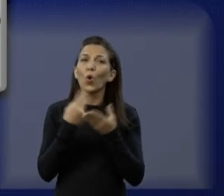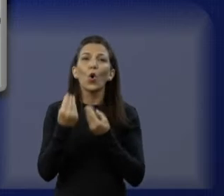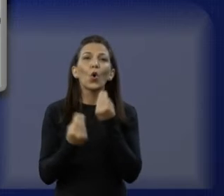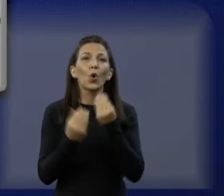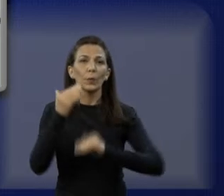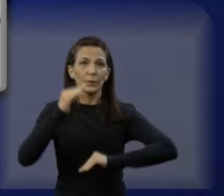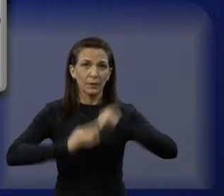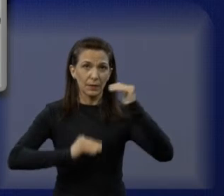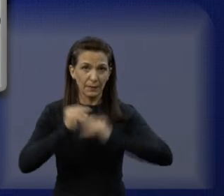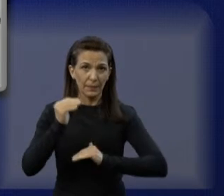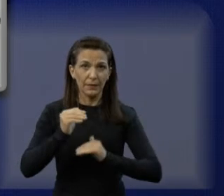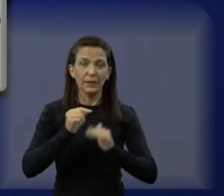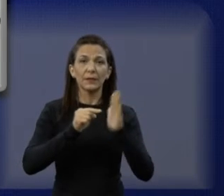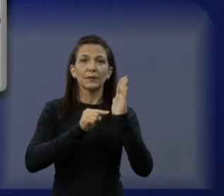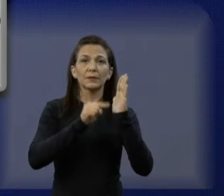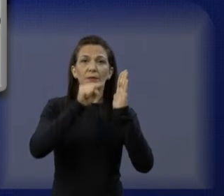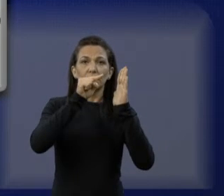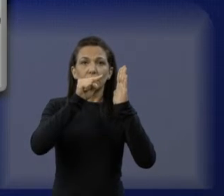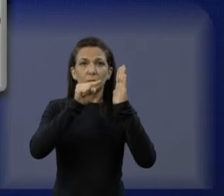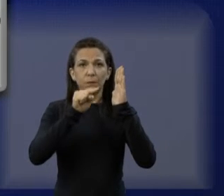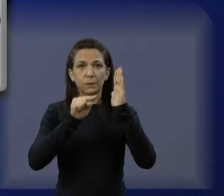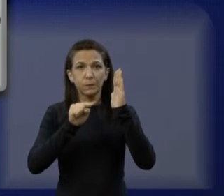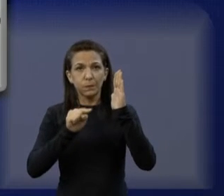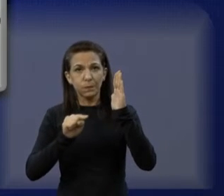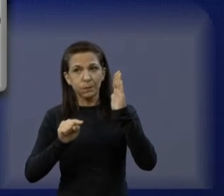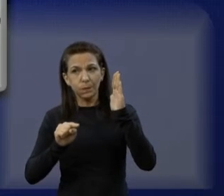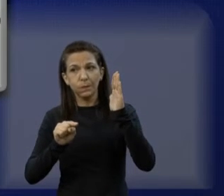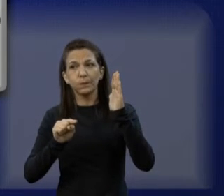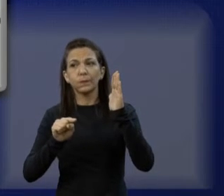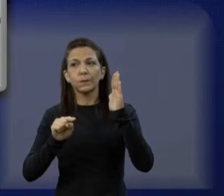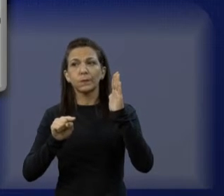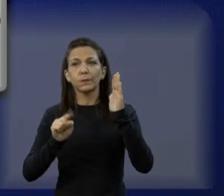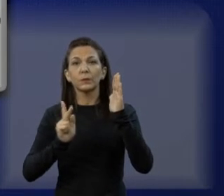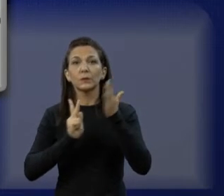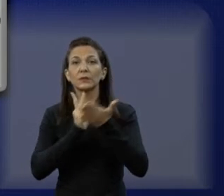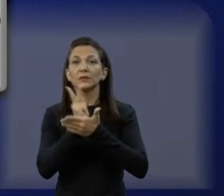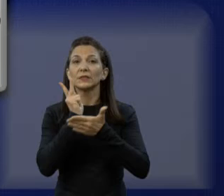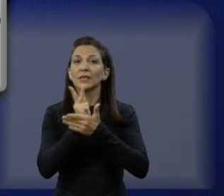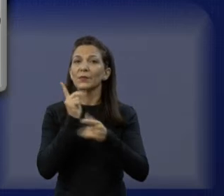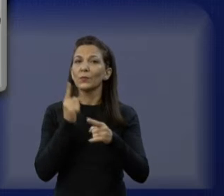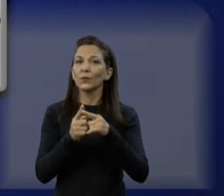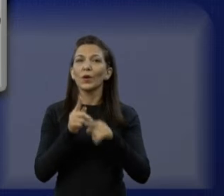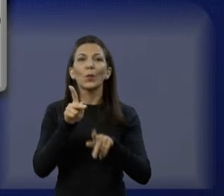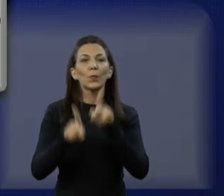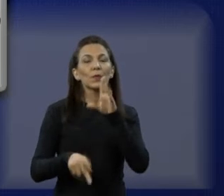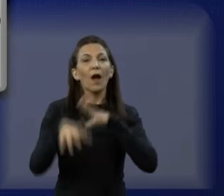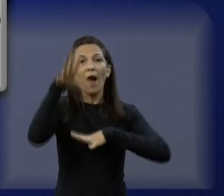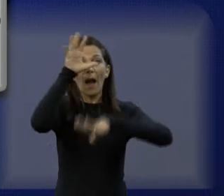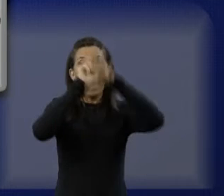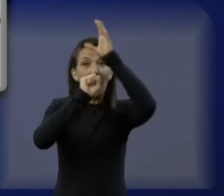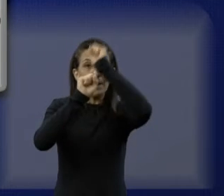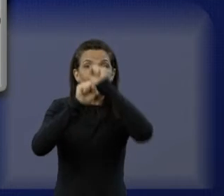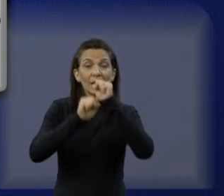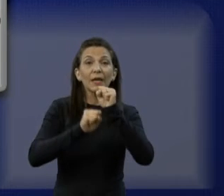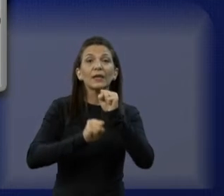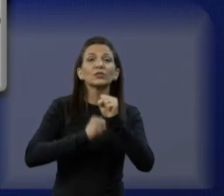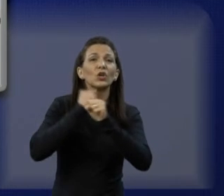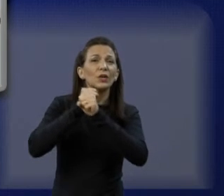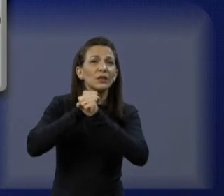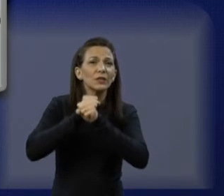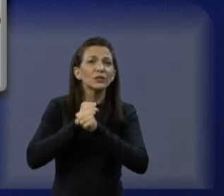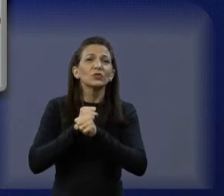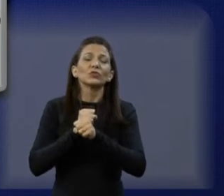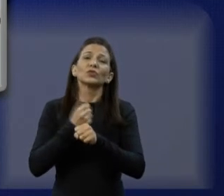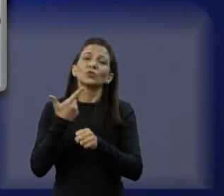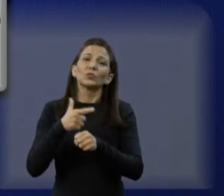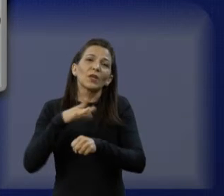funciona esse gráfico sobe e depois desce nos anos e é sempre assim porque a população aprende ficam os anos sem ter um